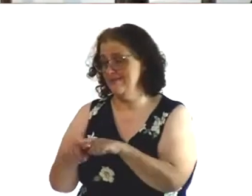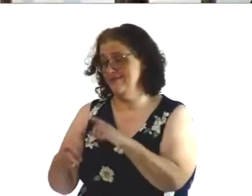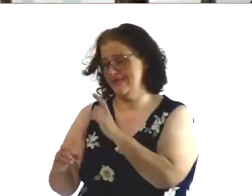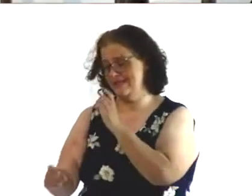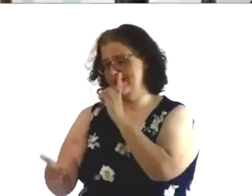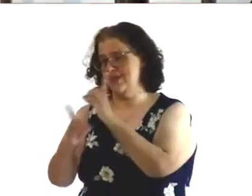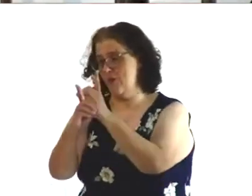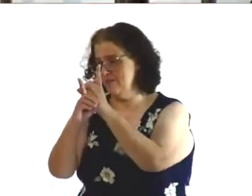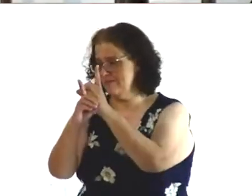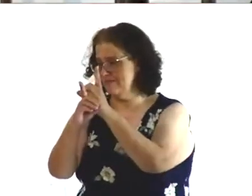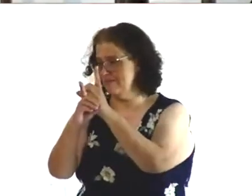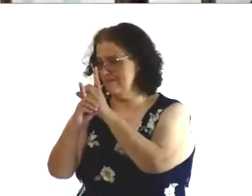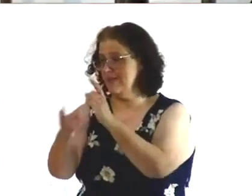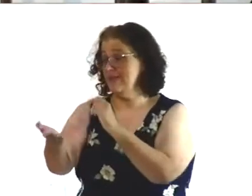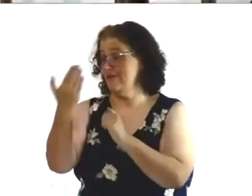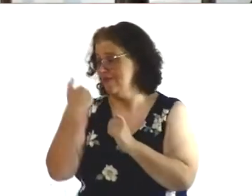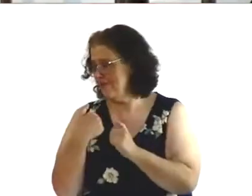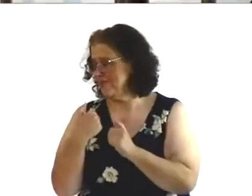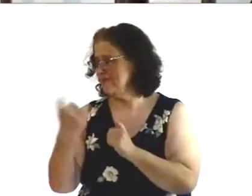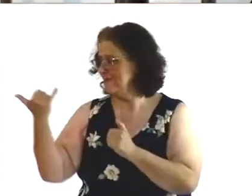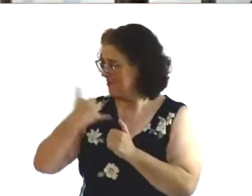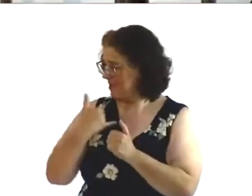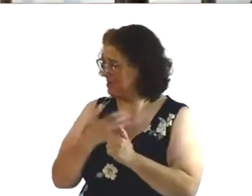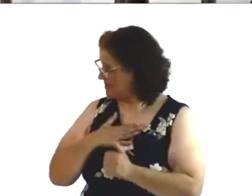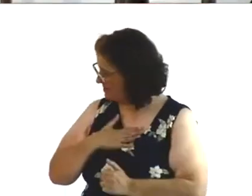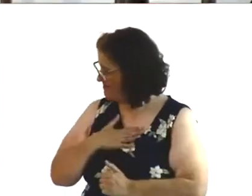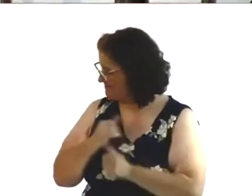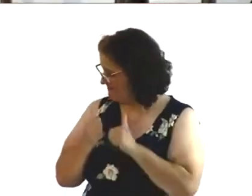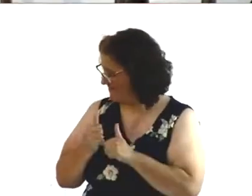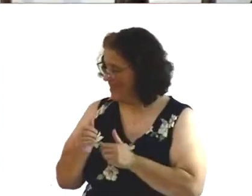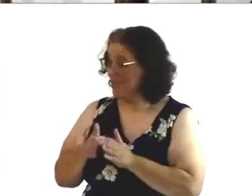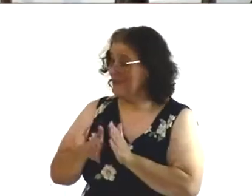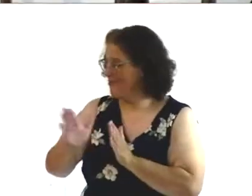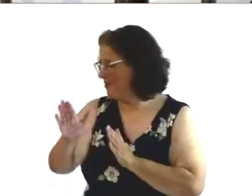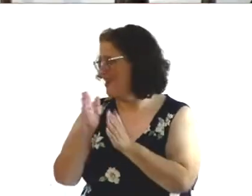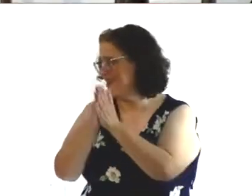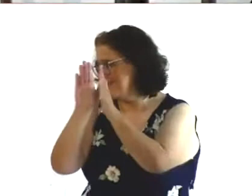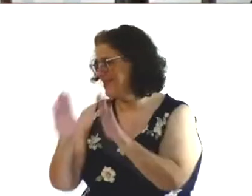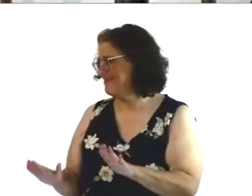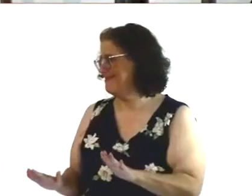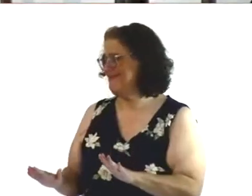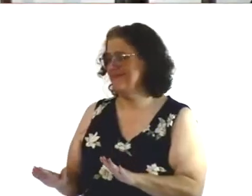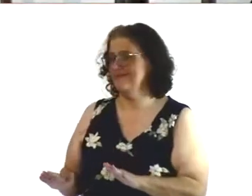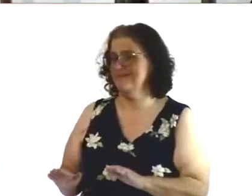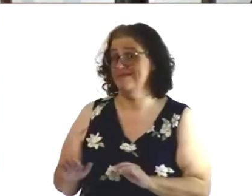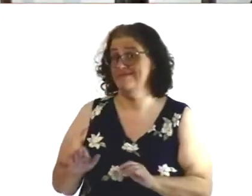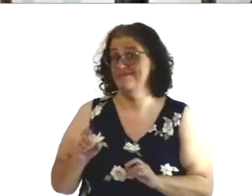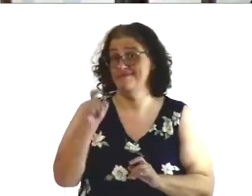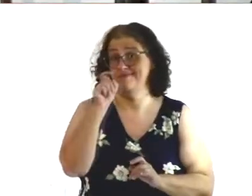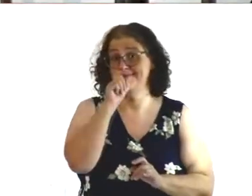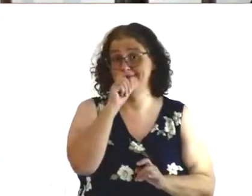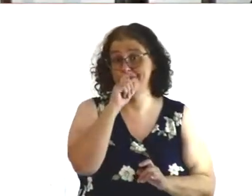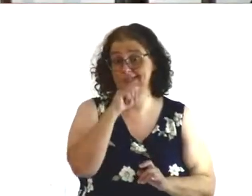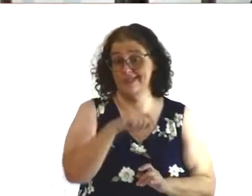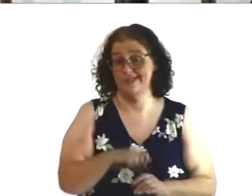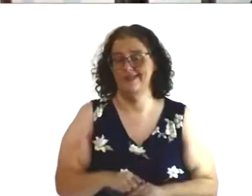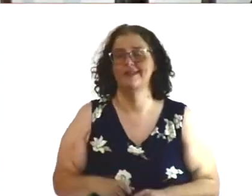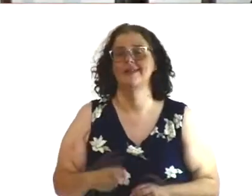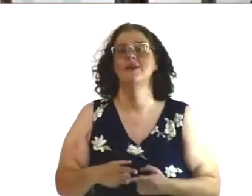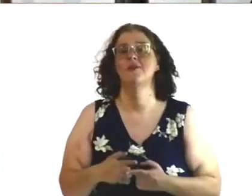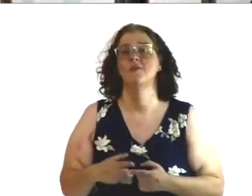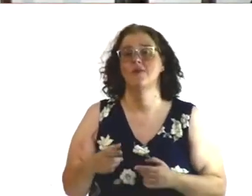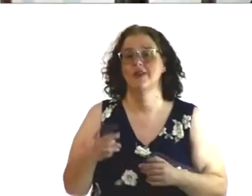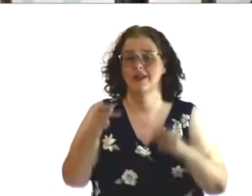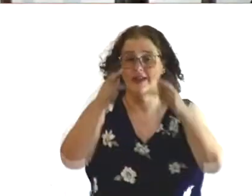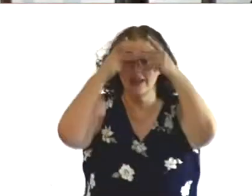porque eu também vou adorá-lo. Bom, todos nós sabemos que ele queria era matar, né?